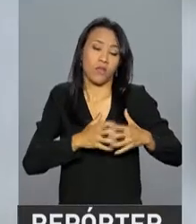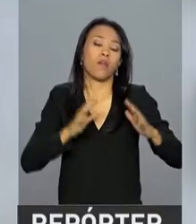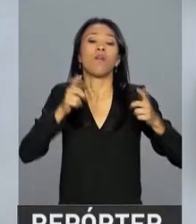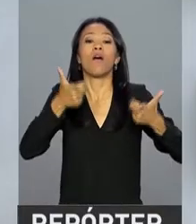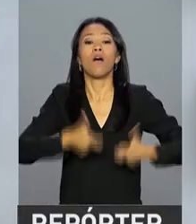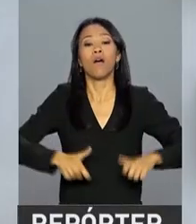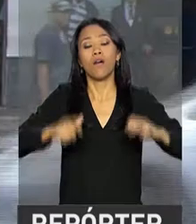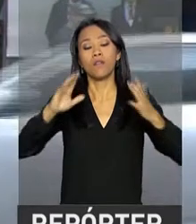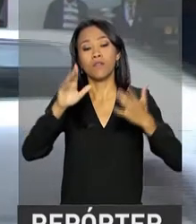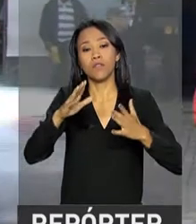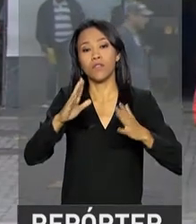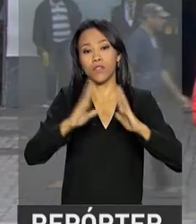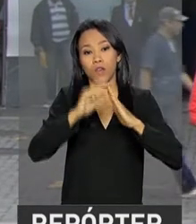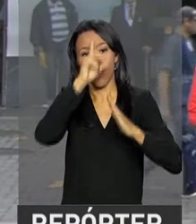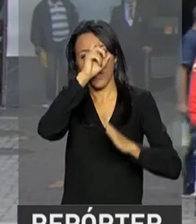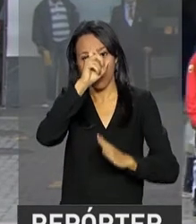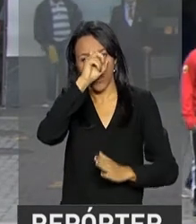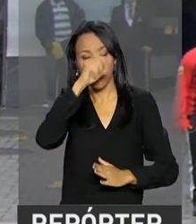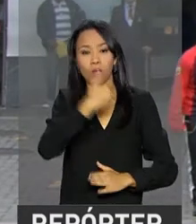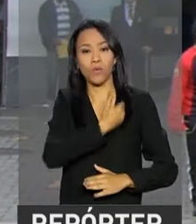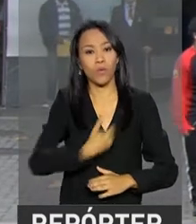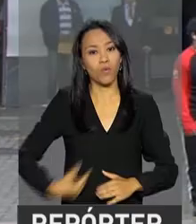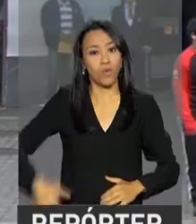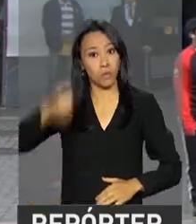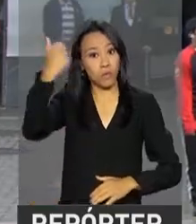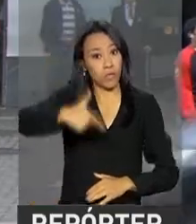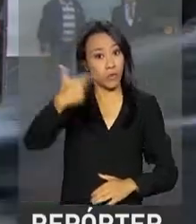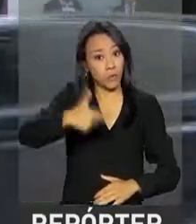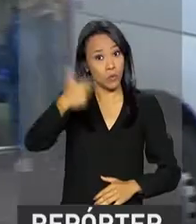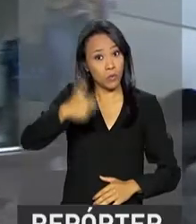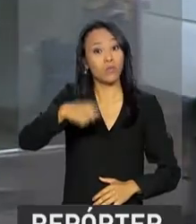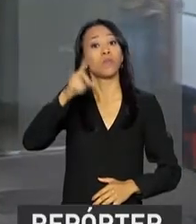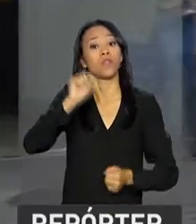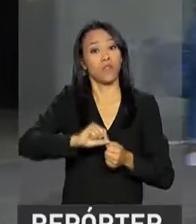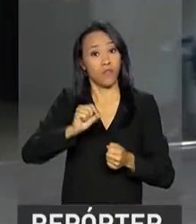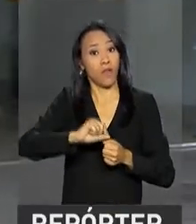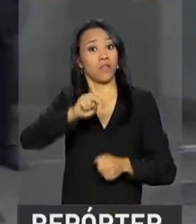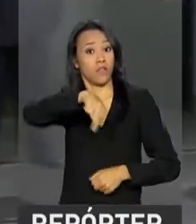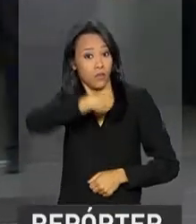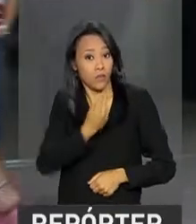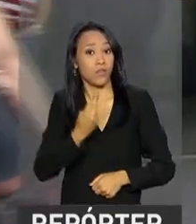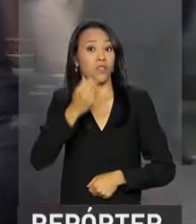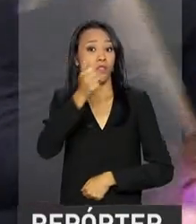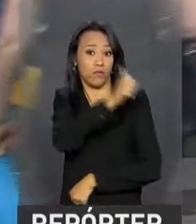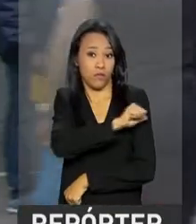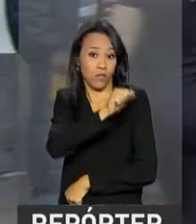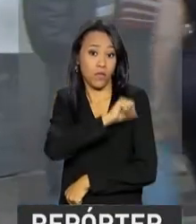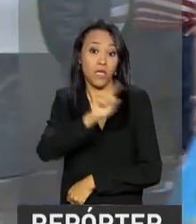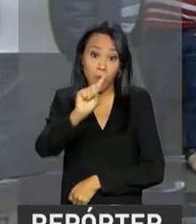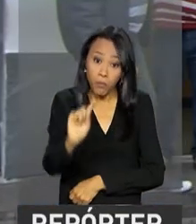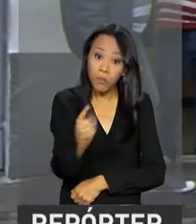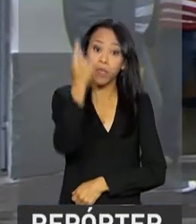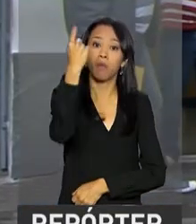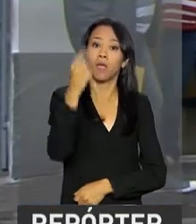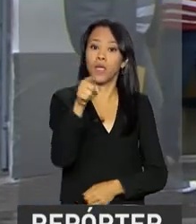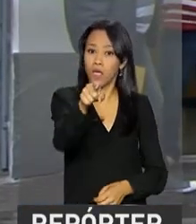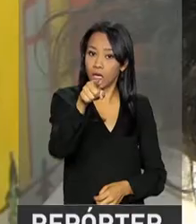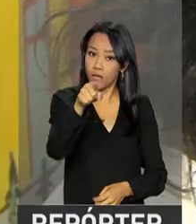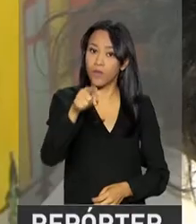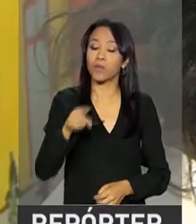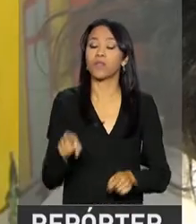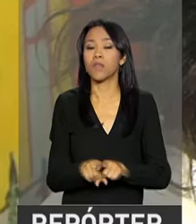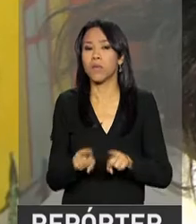cardiologia o segundo hospital público no brasil que mais faz esse tipo de cirurgia eo primeiro em número de transplantes cardíacos